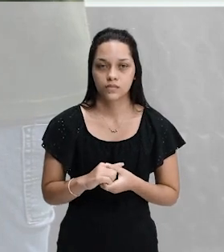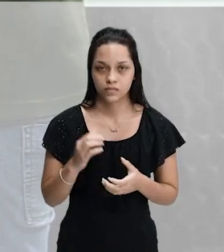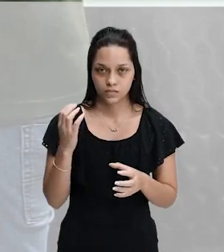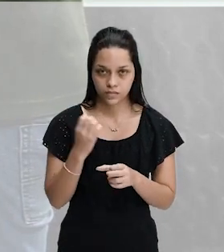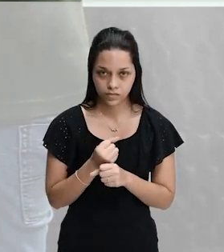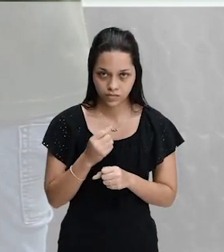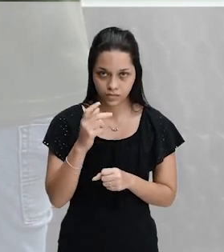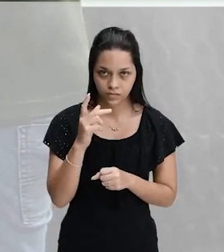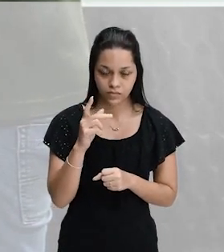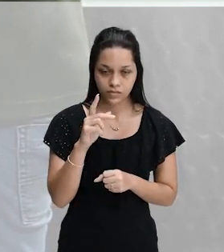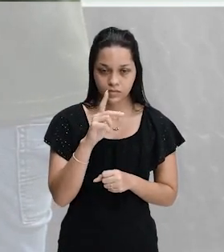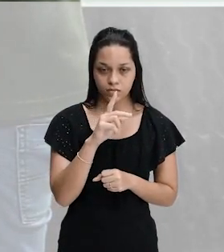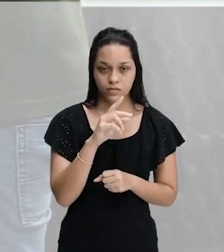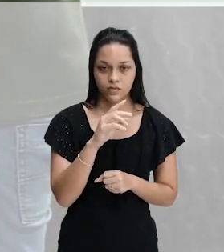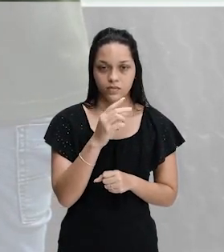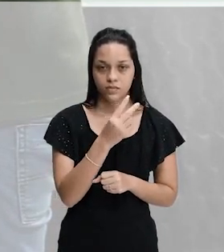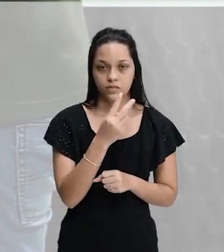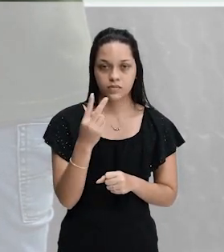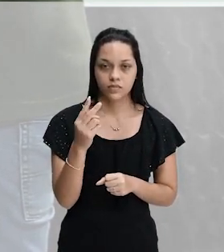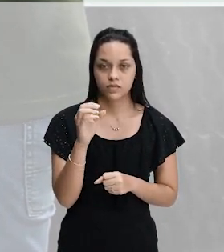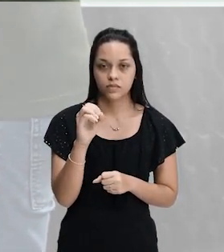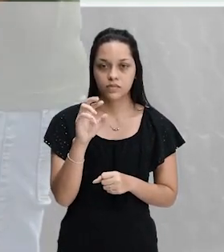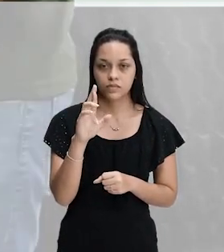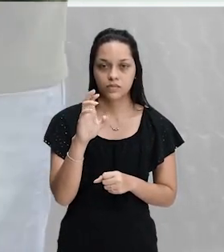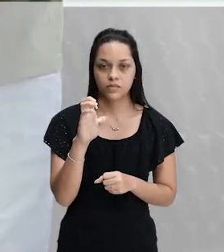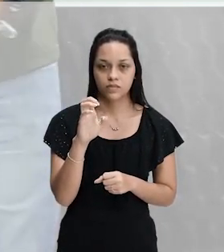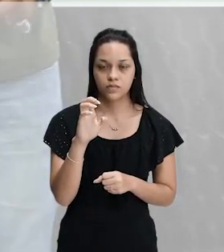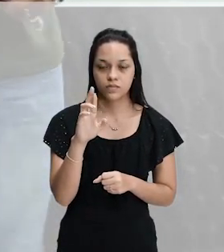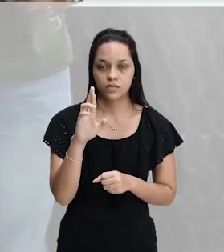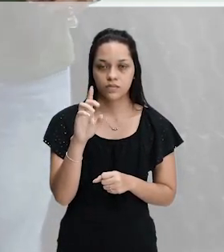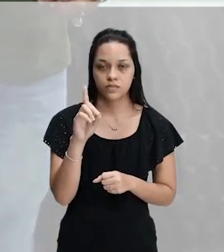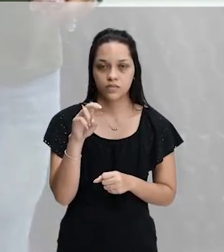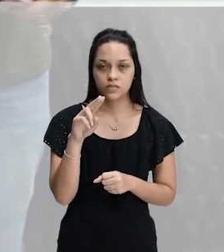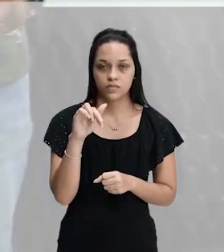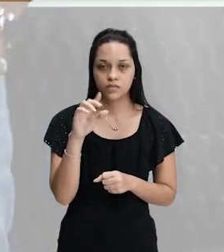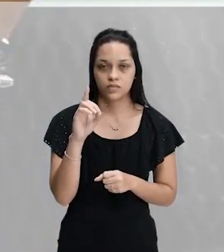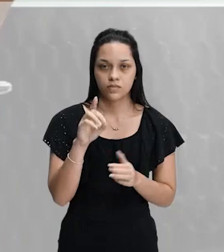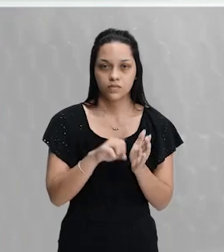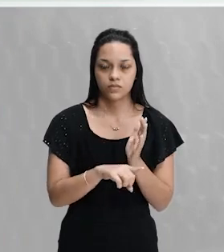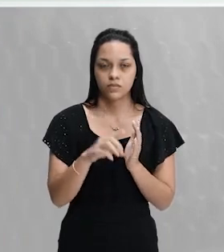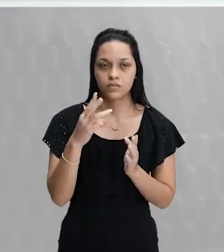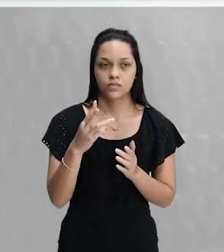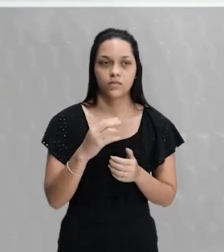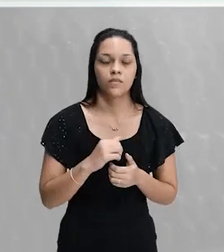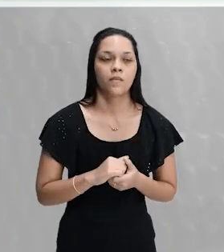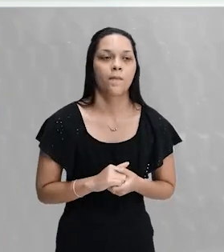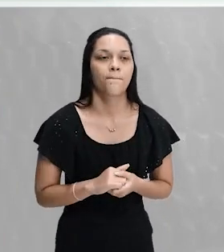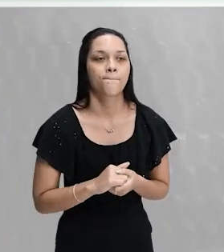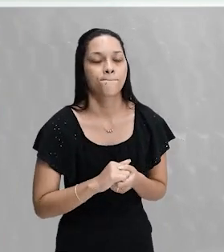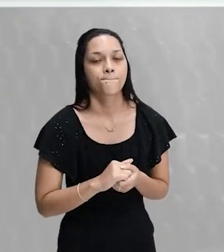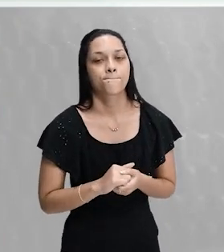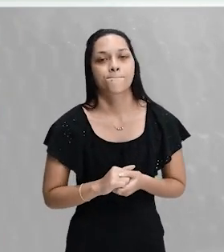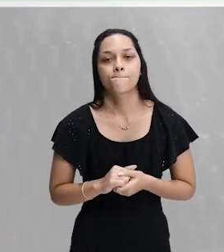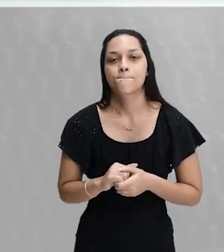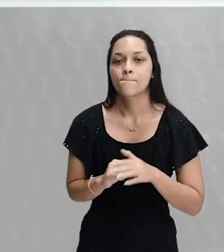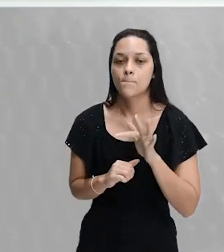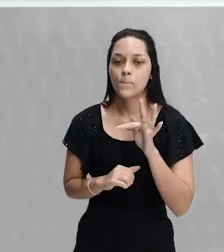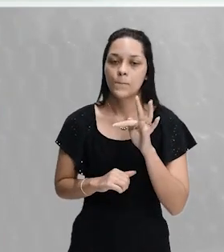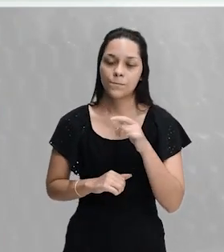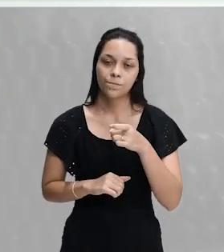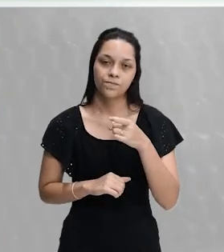Formou o par ordenado 1 e 3. Certo? Vamos lá. O f de 2.